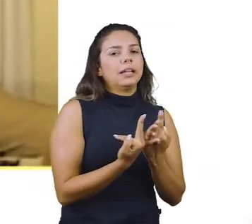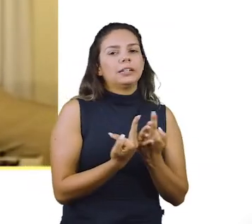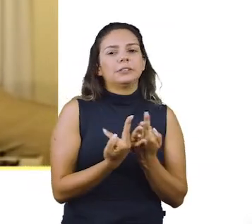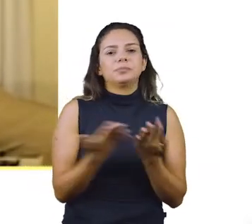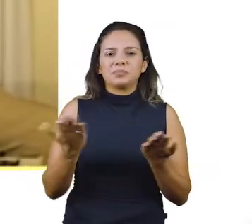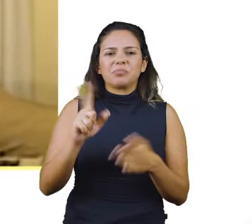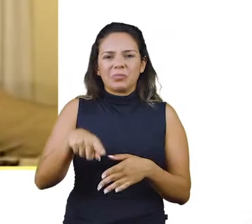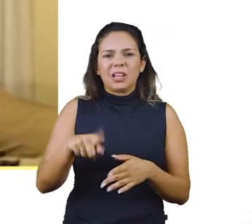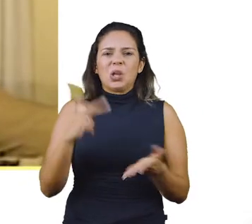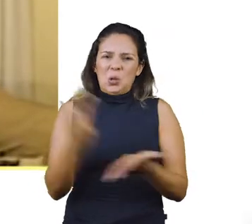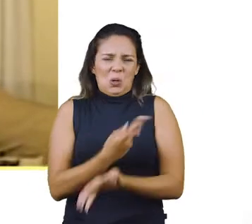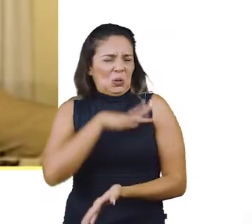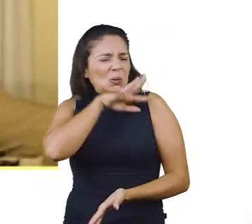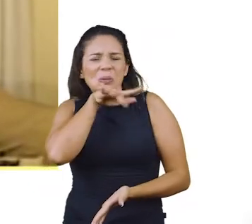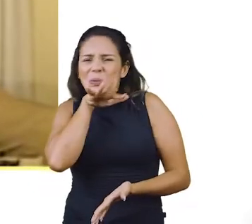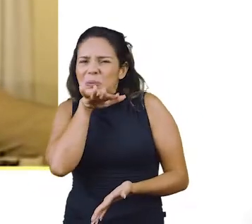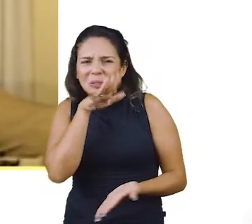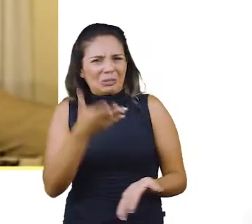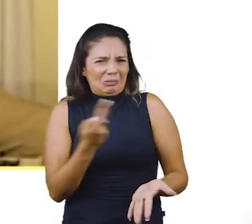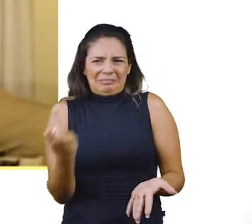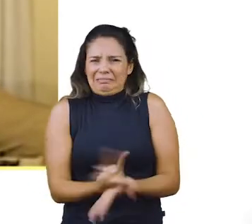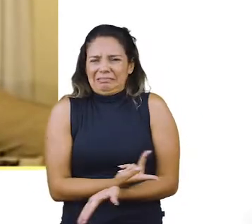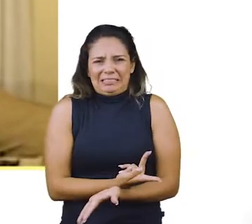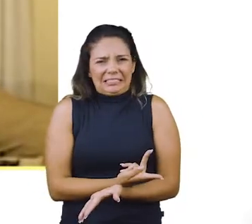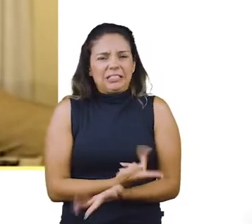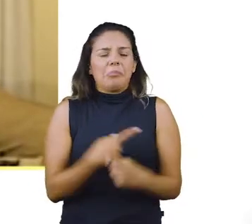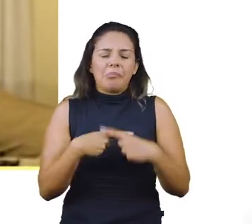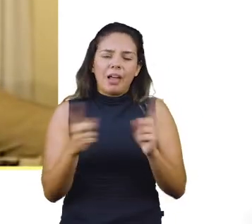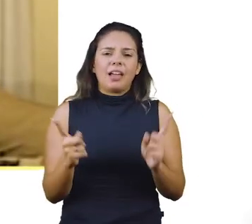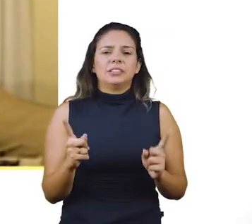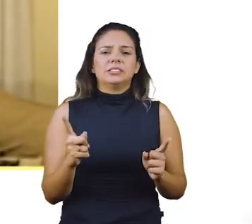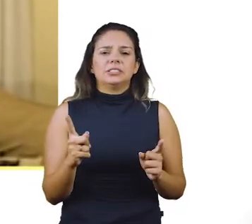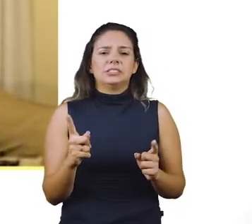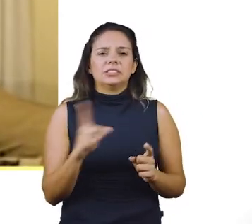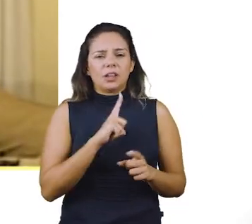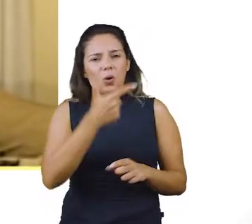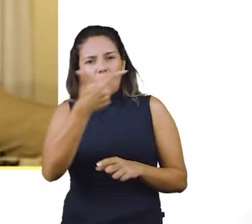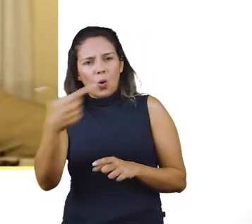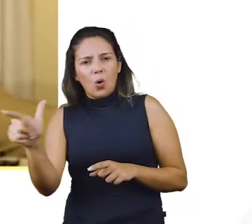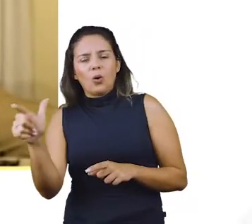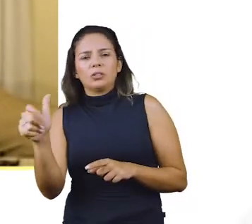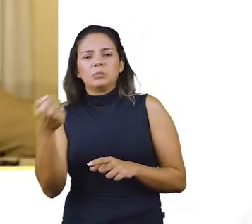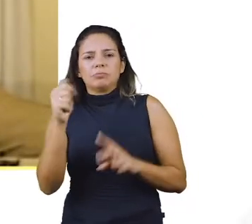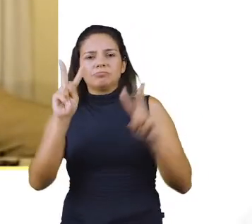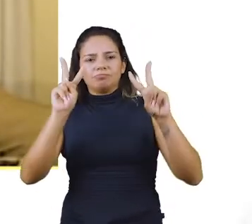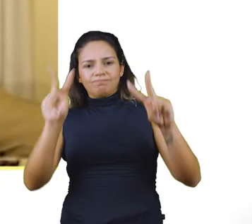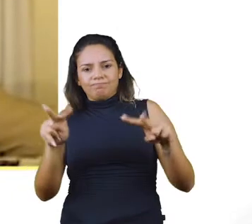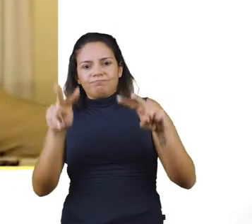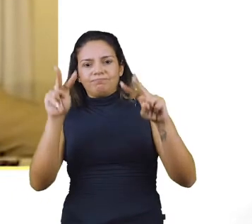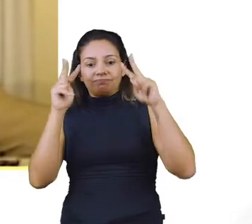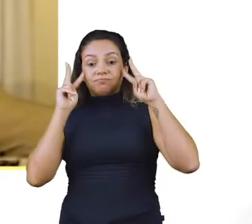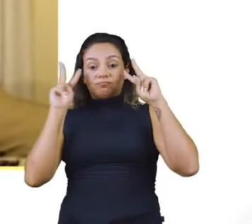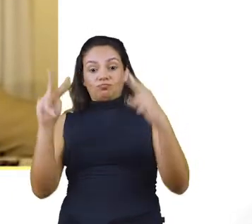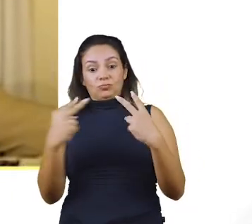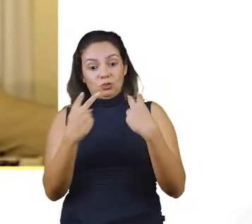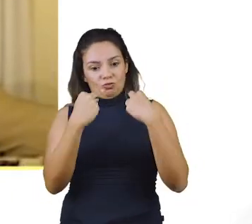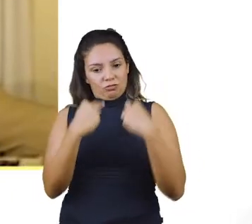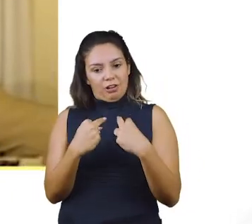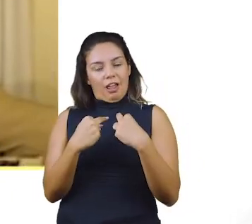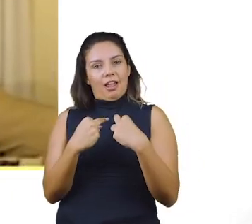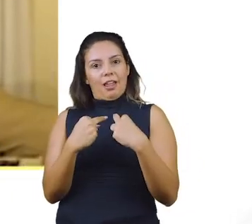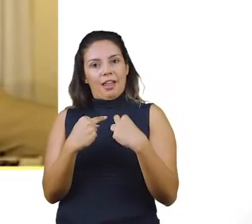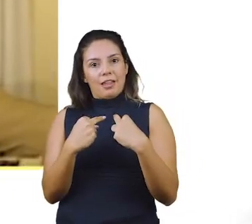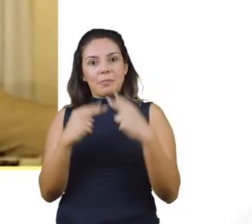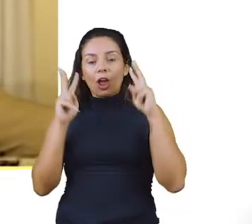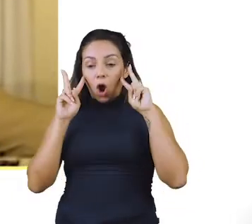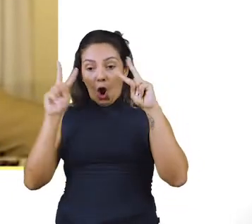isso mesmo que a gente tem que chamar, são 100 mil vidas, mas tem esse outro lado que a gente se olha também. E olhar, às vezes dói,